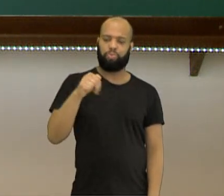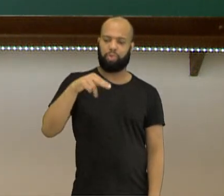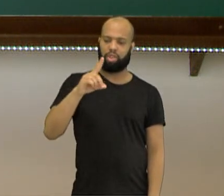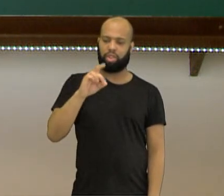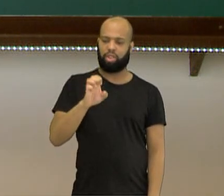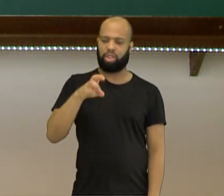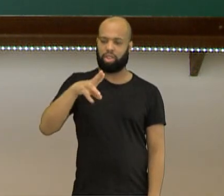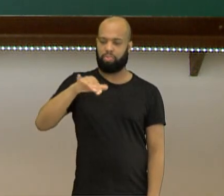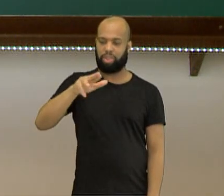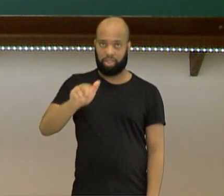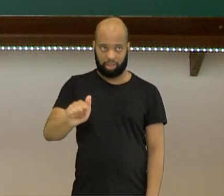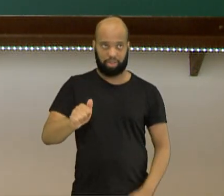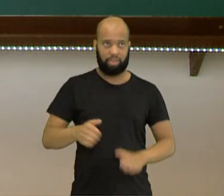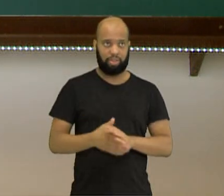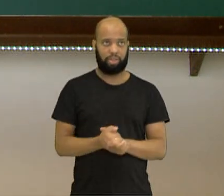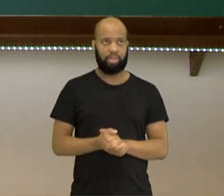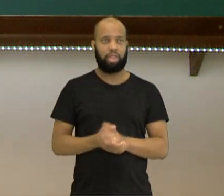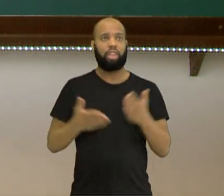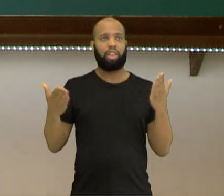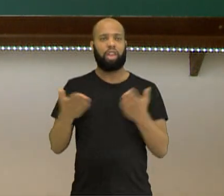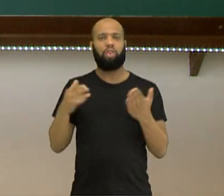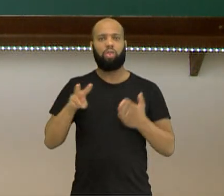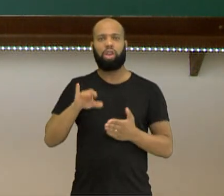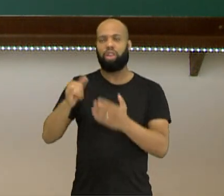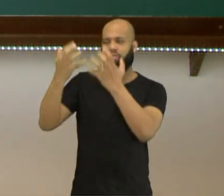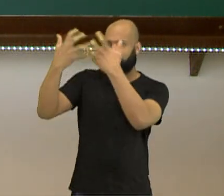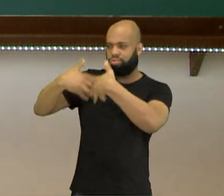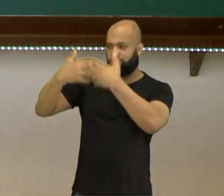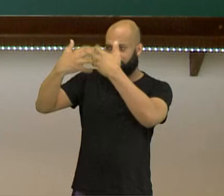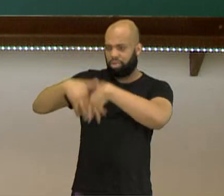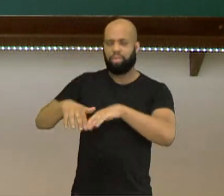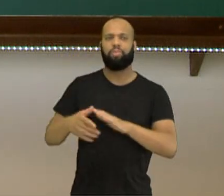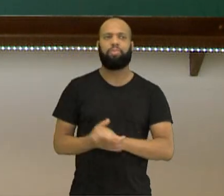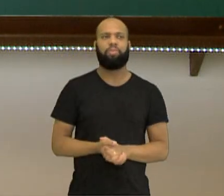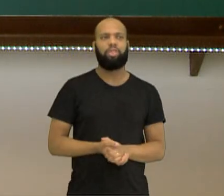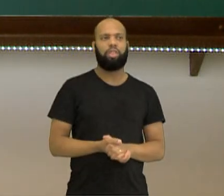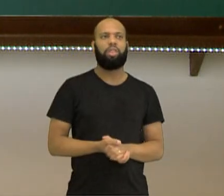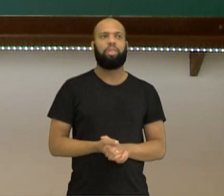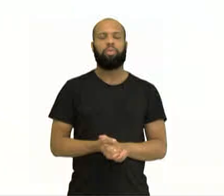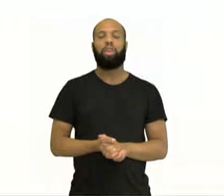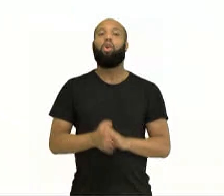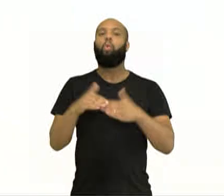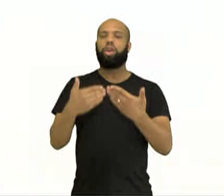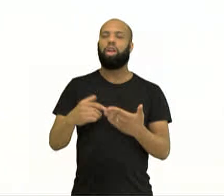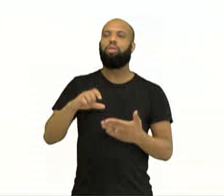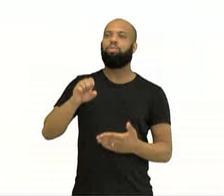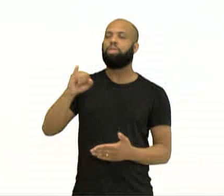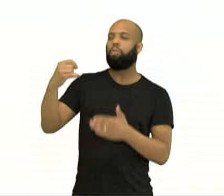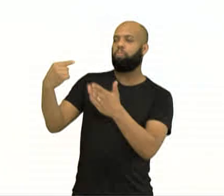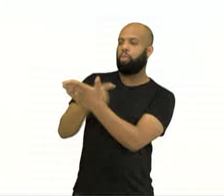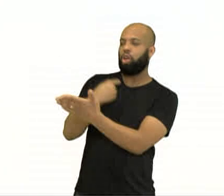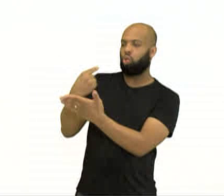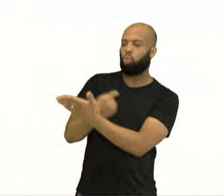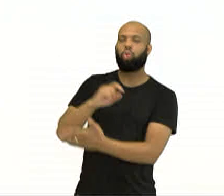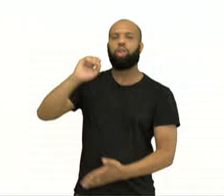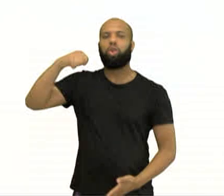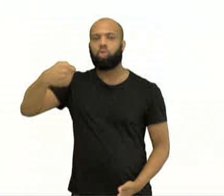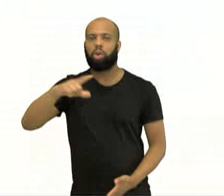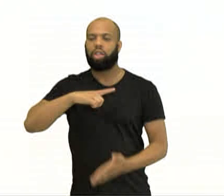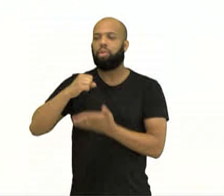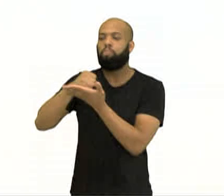Vamos refletir um pouco hoje agora? Se nos perguntam sobre